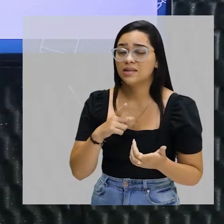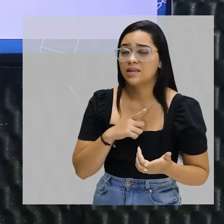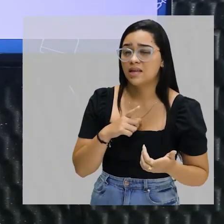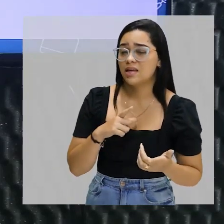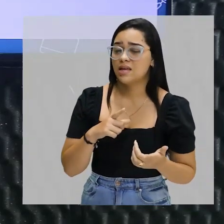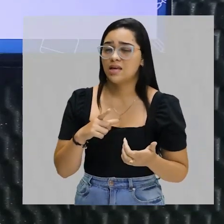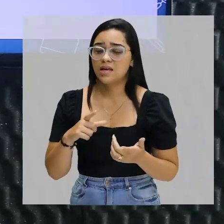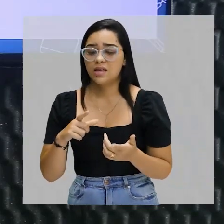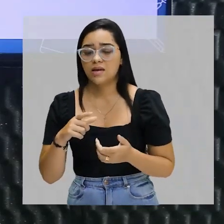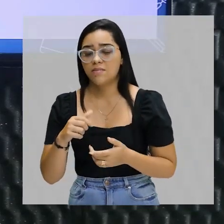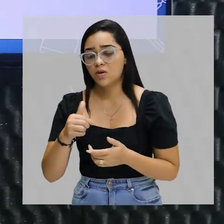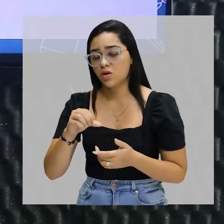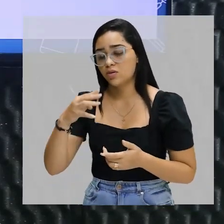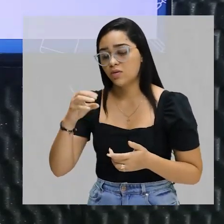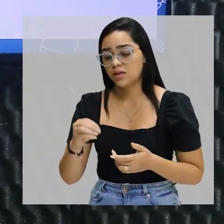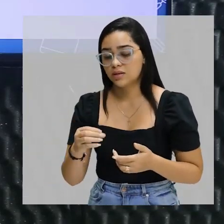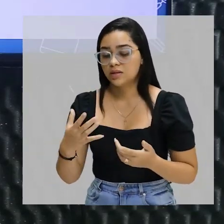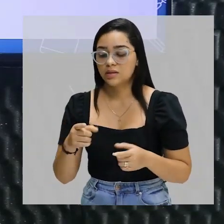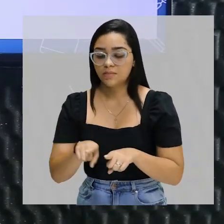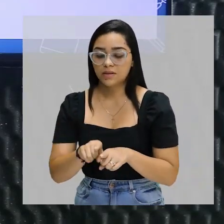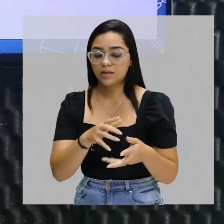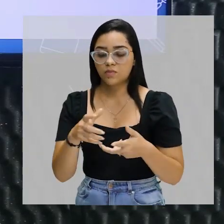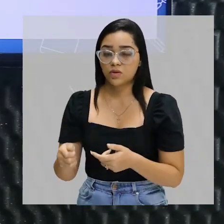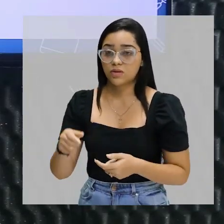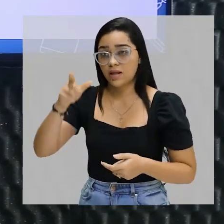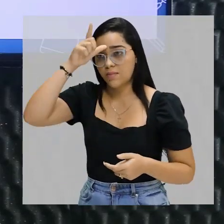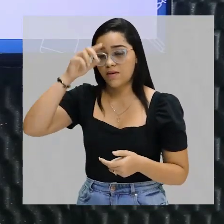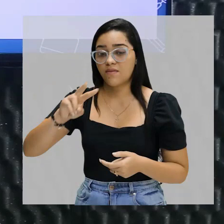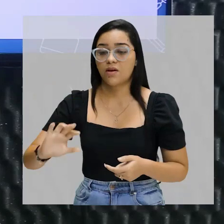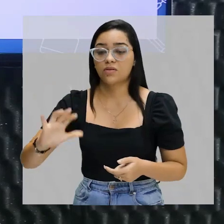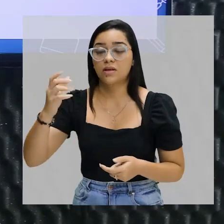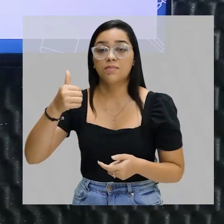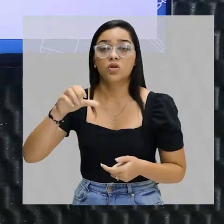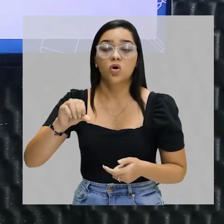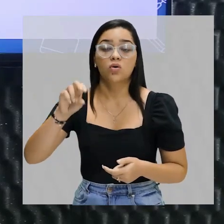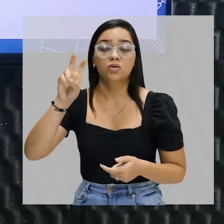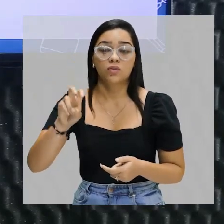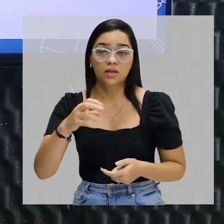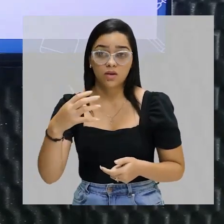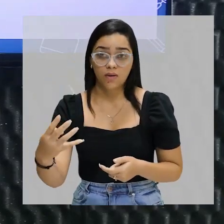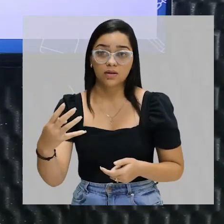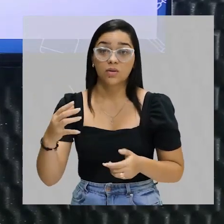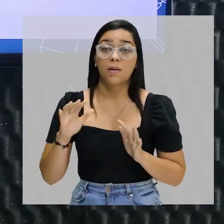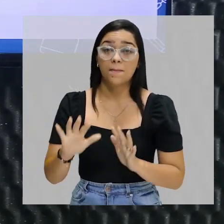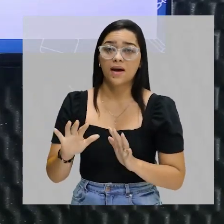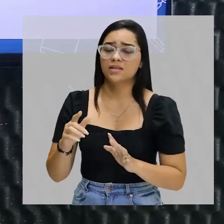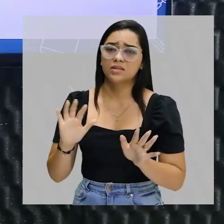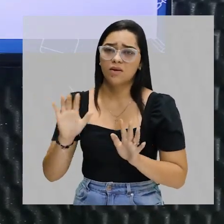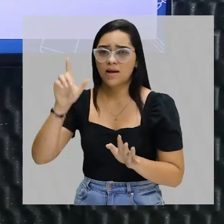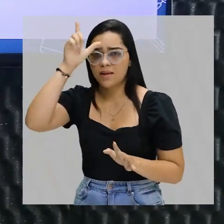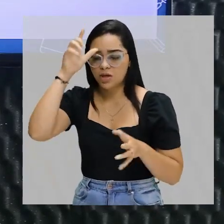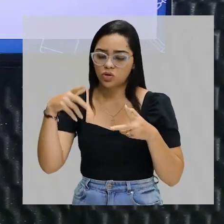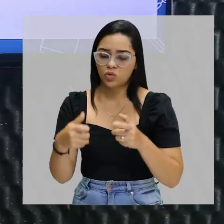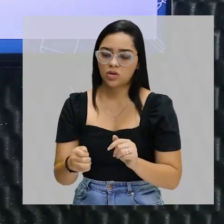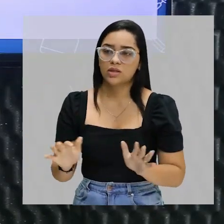Tá certo e o primeiro título mundial da Alemanha vai acontecer em 1954 mas não a Alemanha